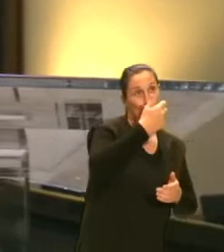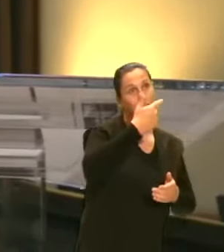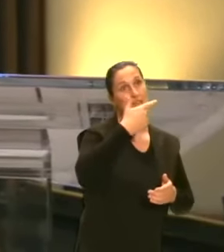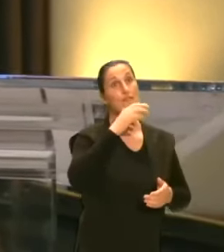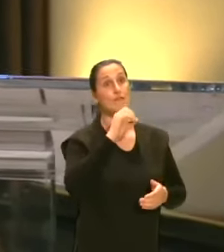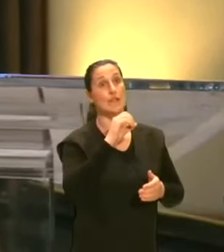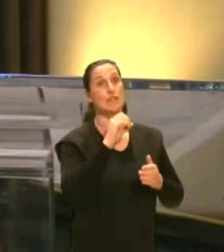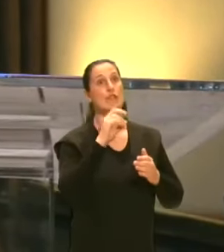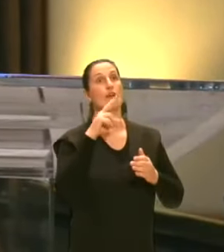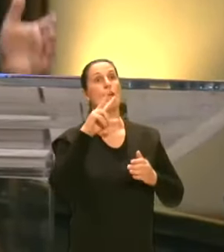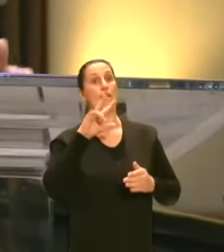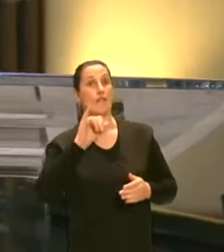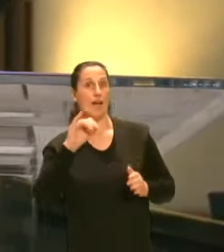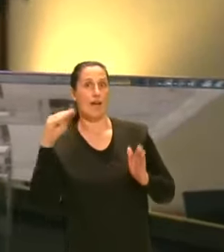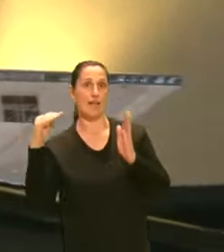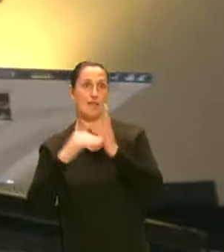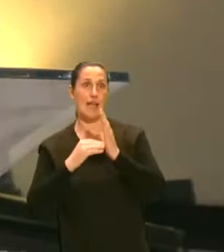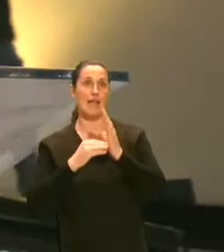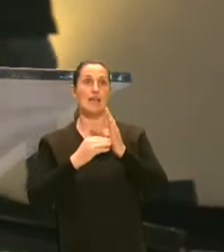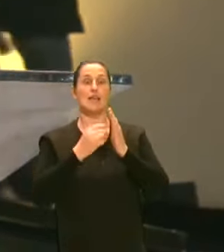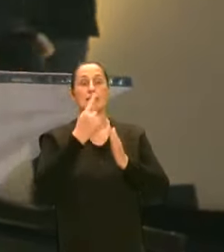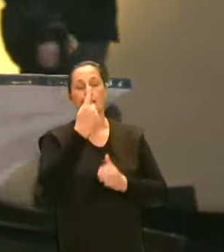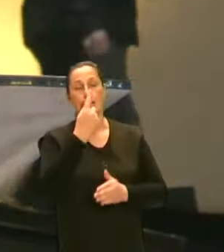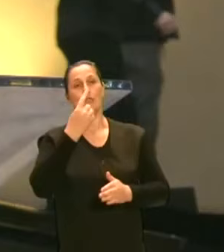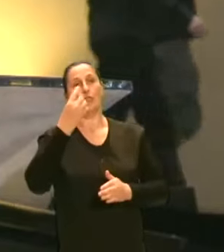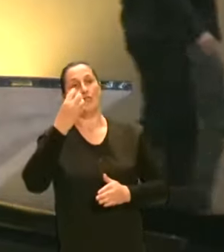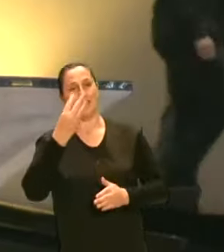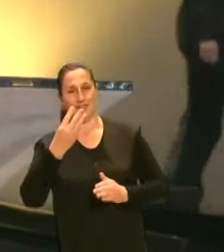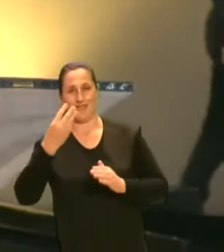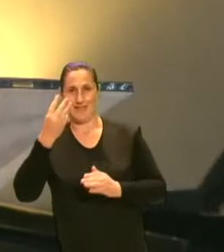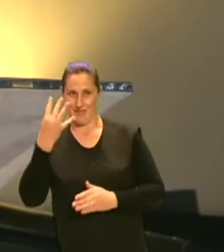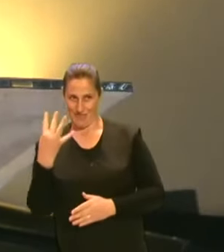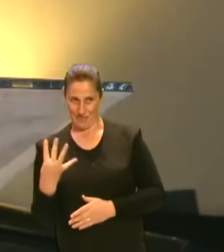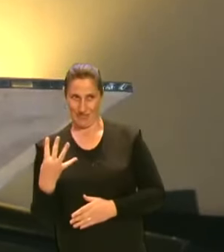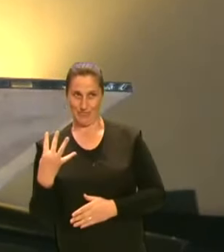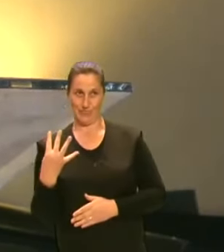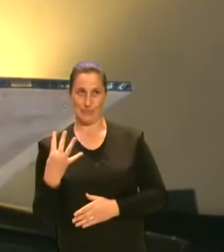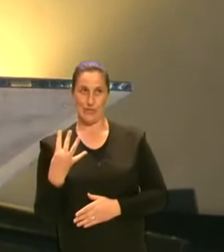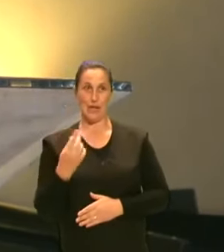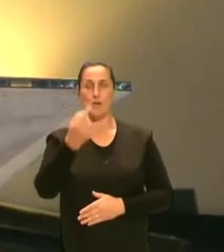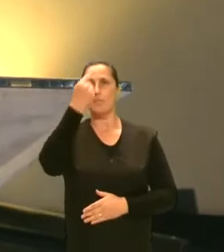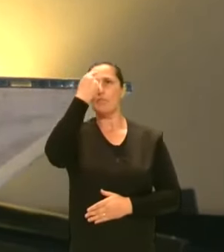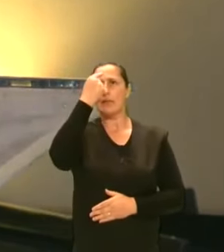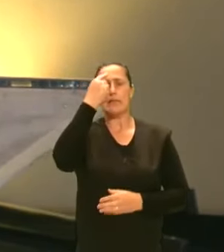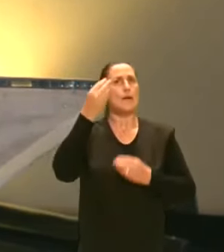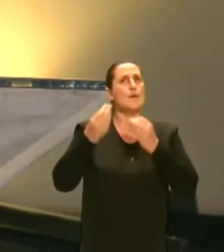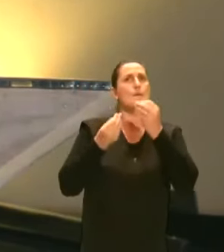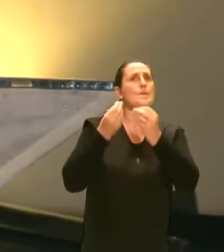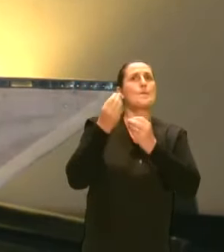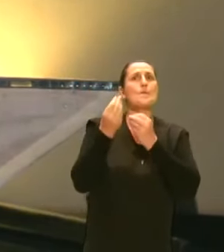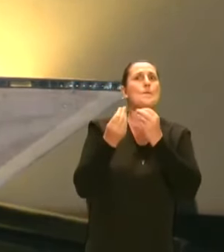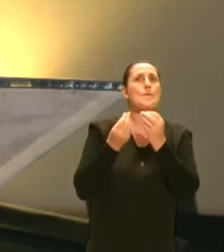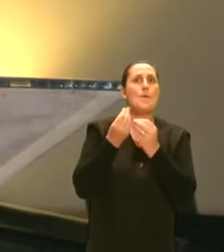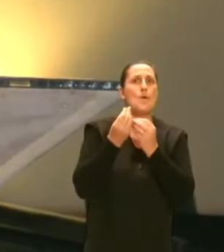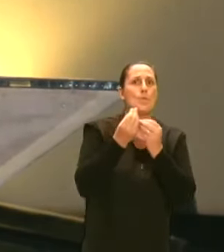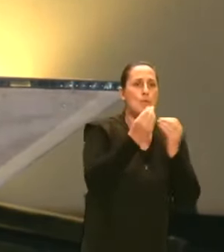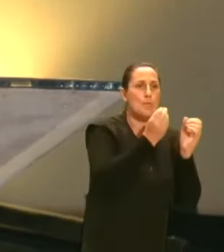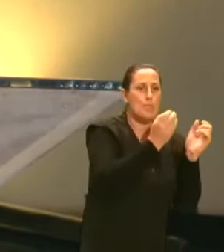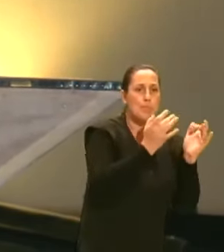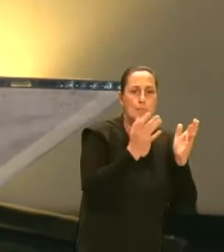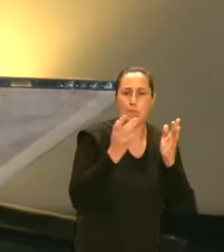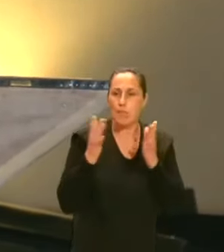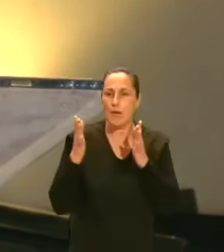134. Eu quero então pensar um pouco no que significa as lições desse salmo, desse saltério para